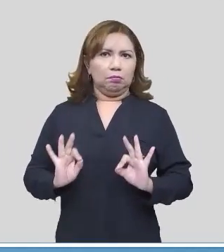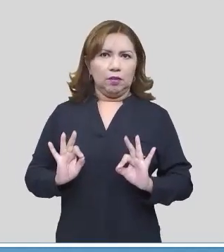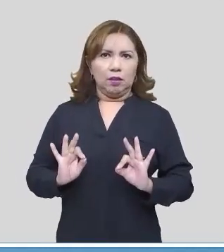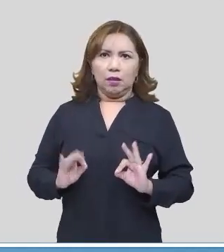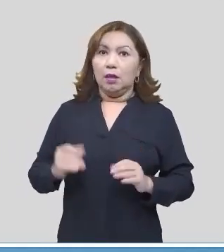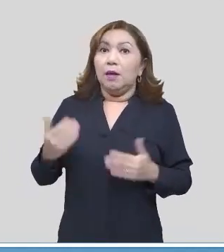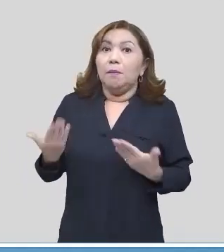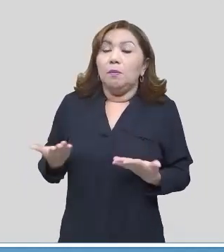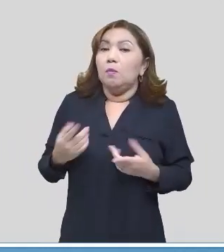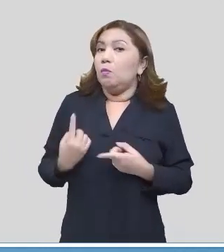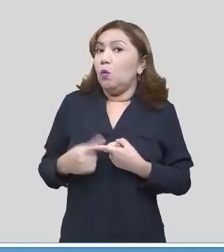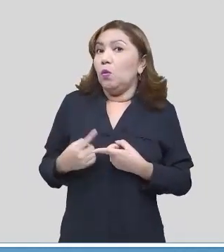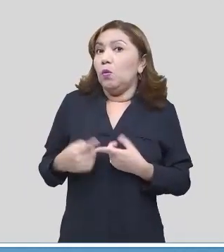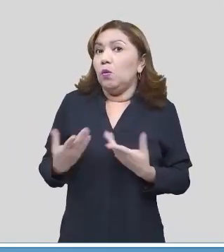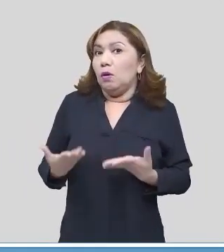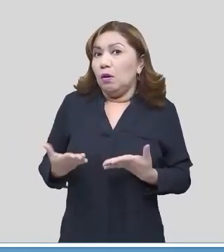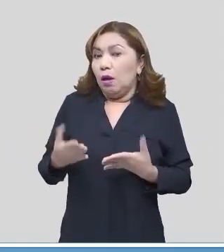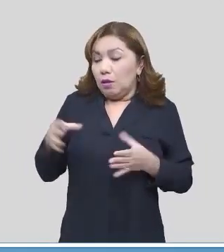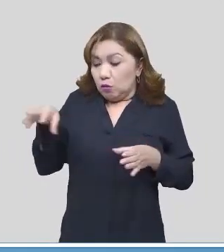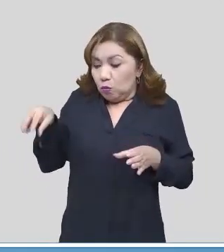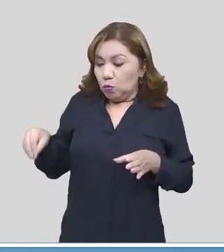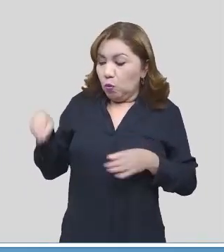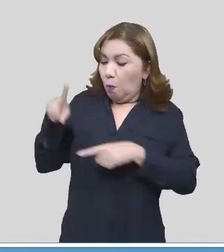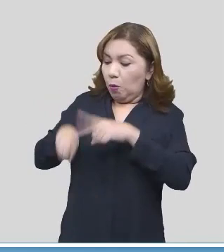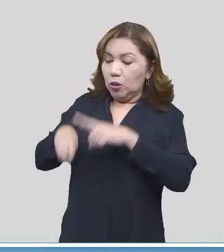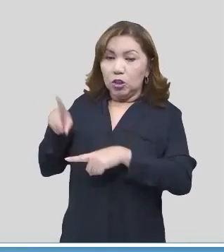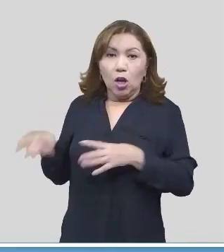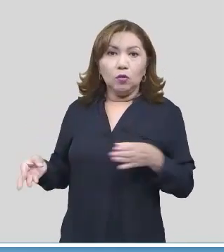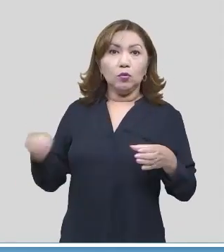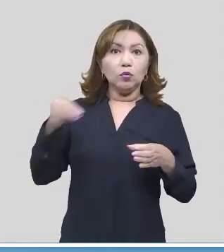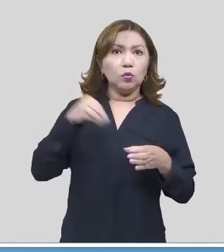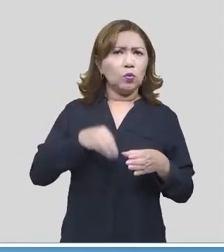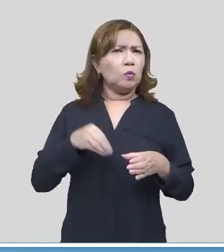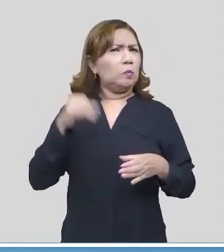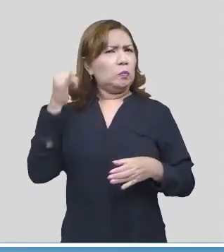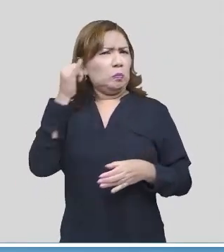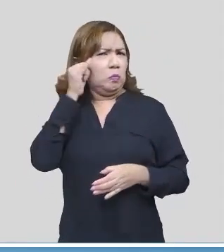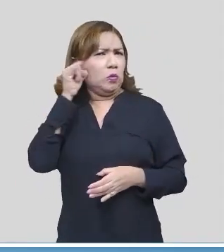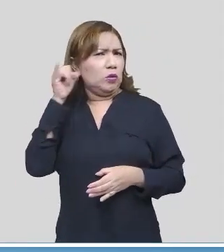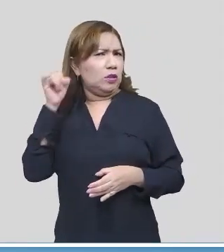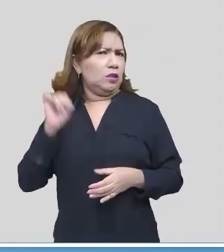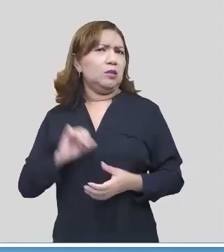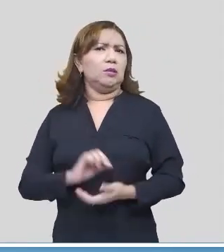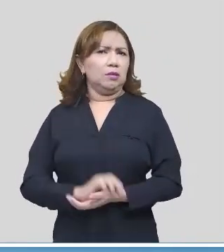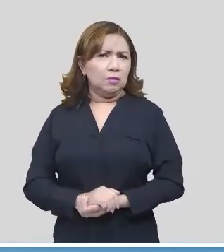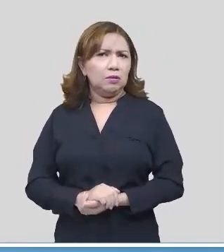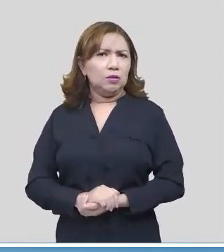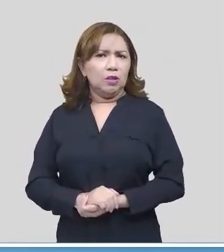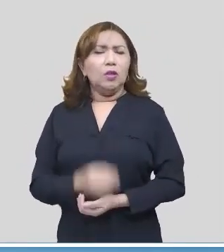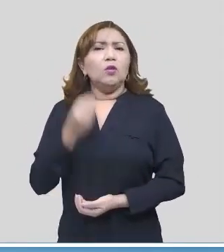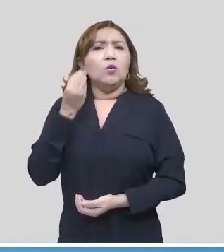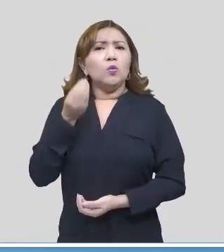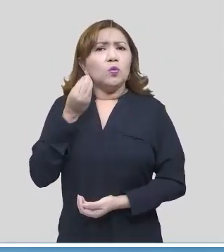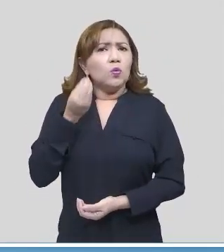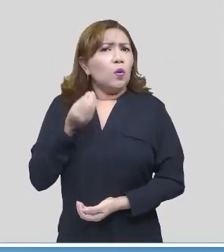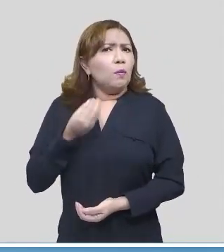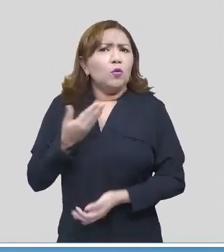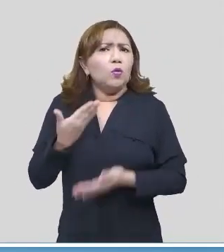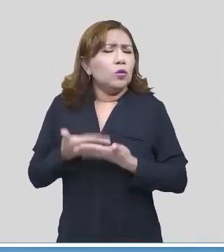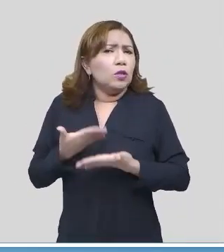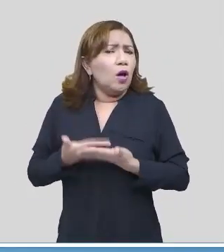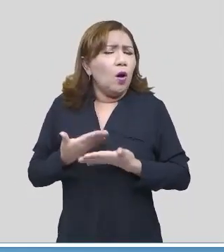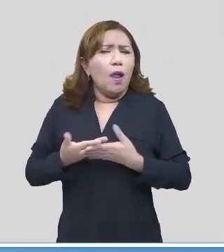para caber esse móvel. Que interessante, crianças, como a nossa aula